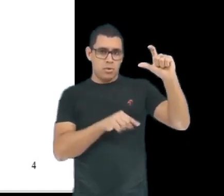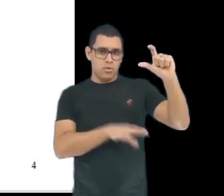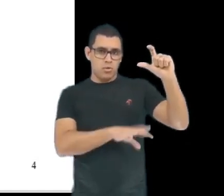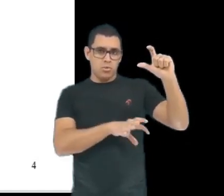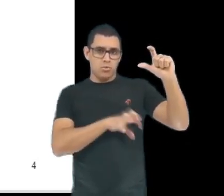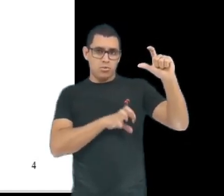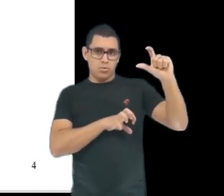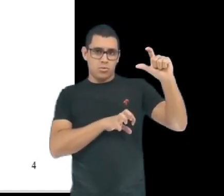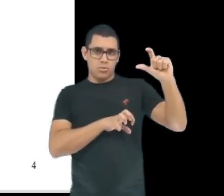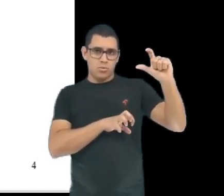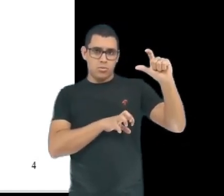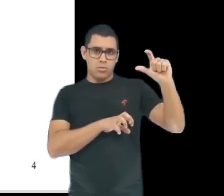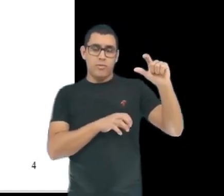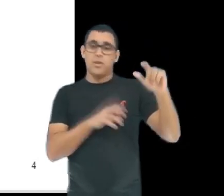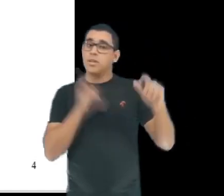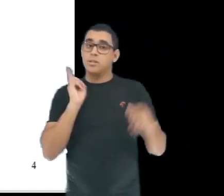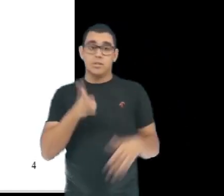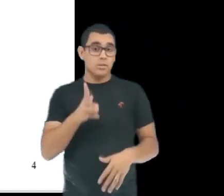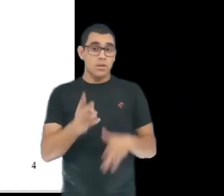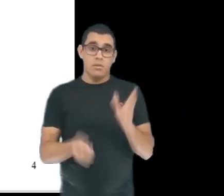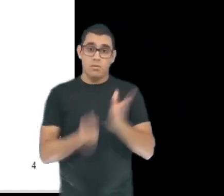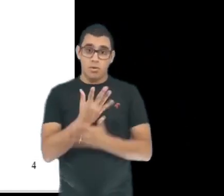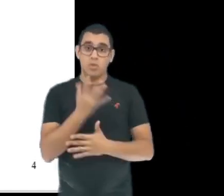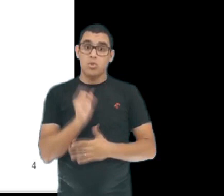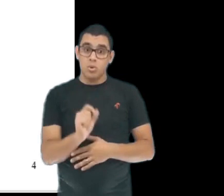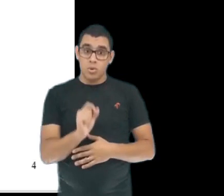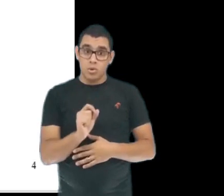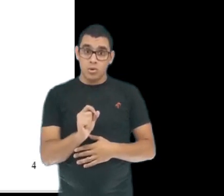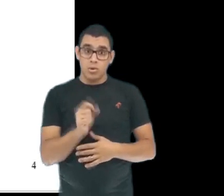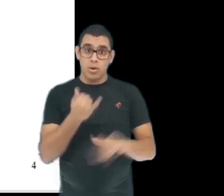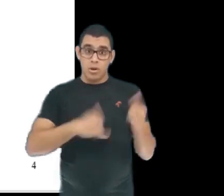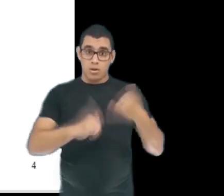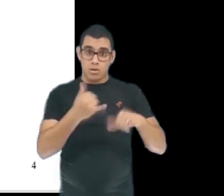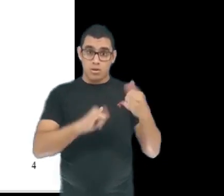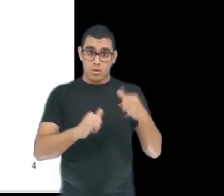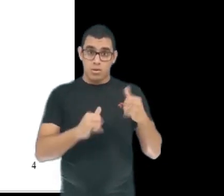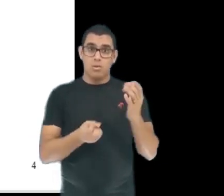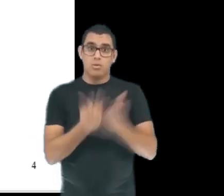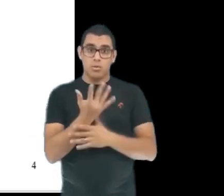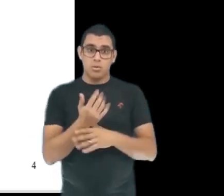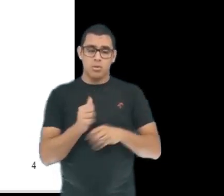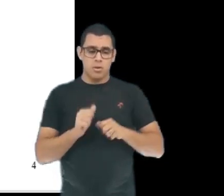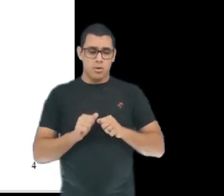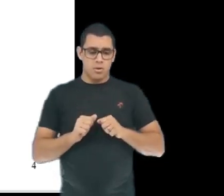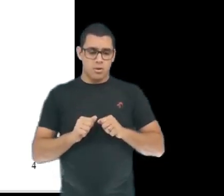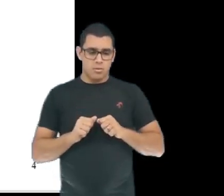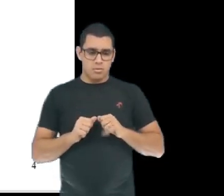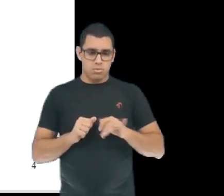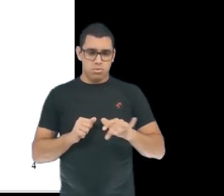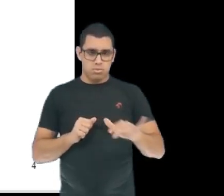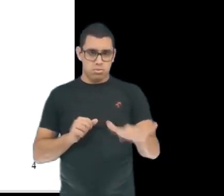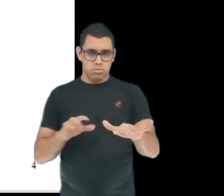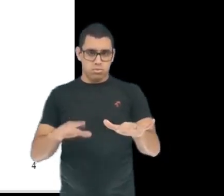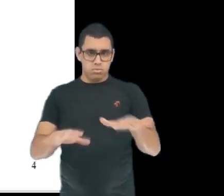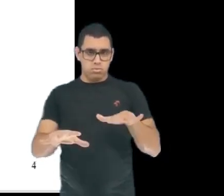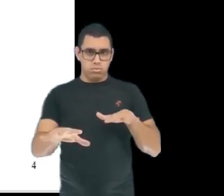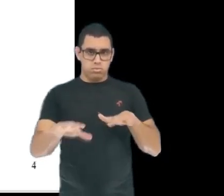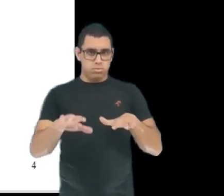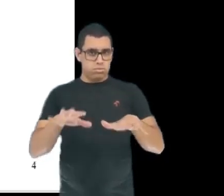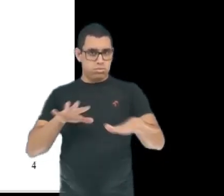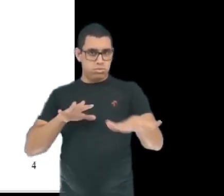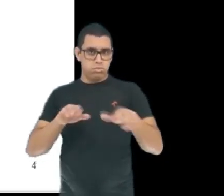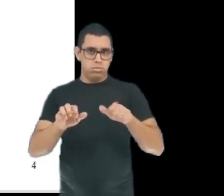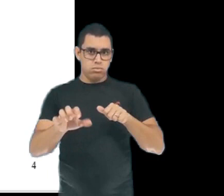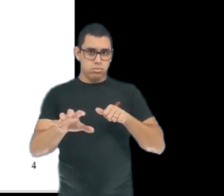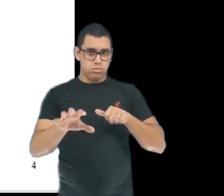ela se sobressai. Então, a gente pode dizer que são reações químicas que liberam calor, certo?